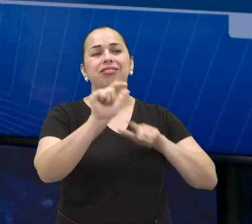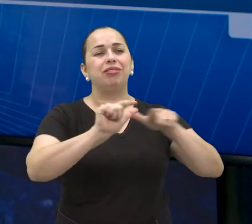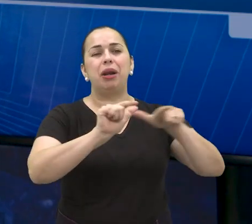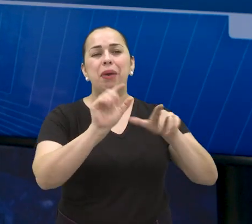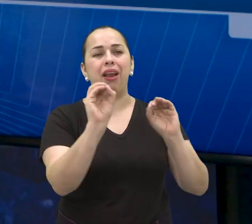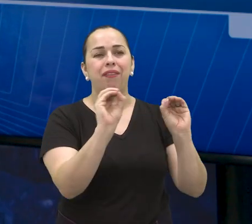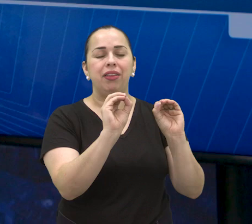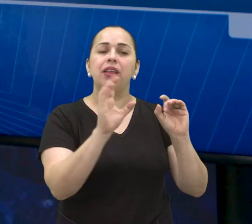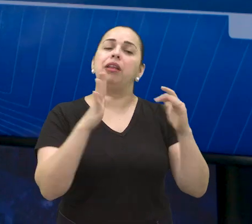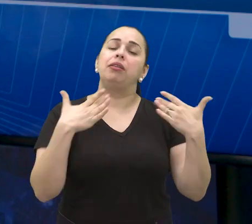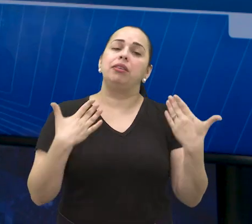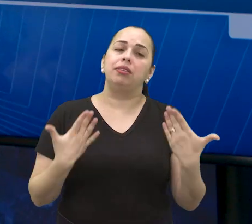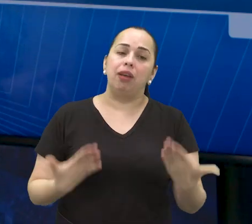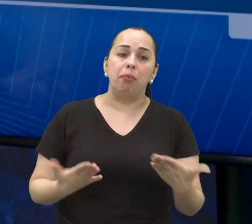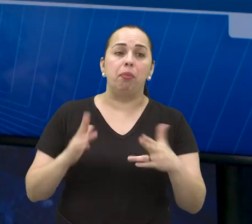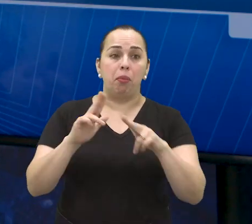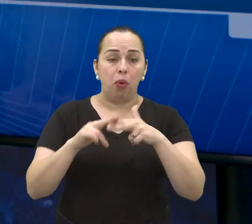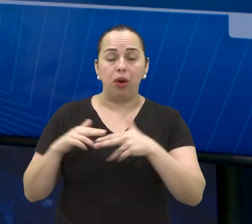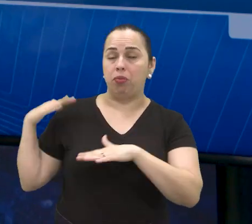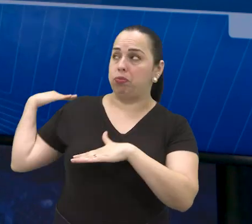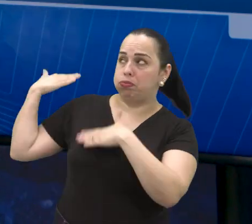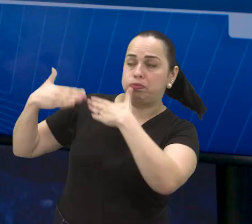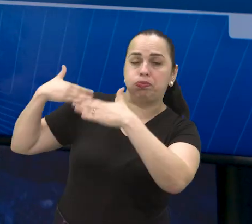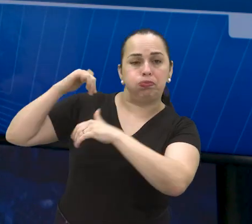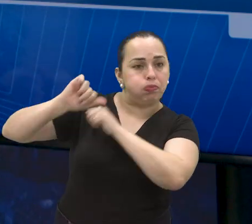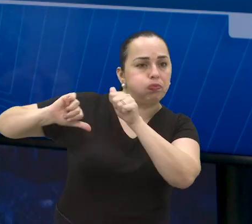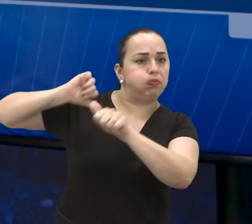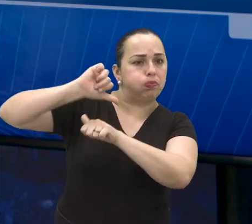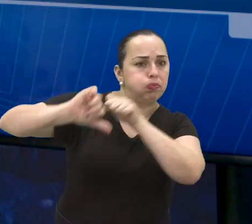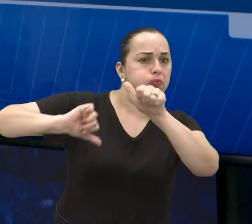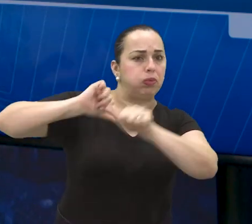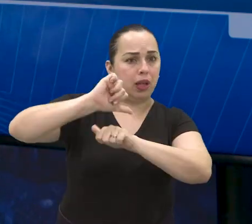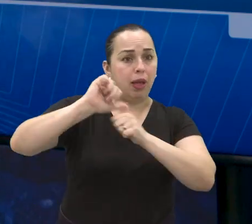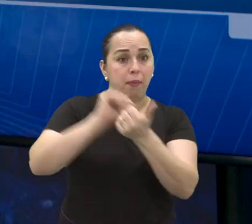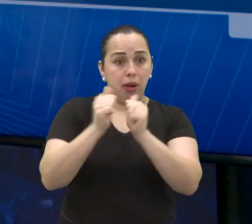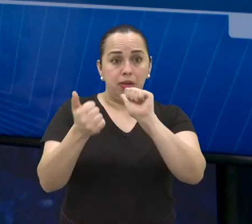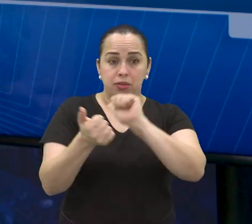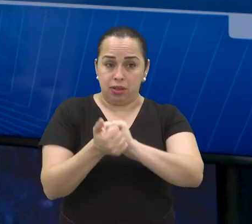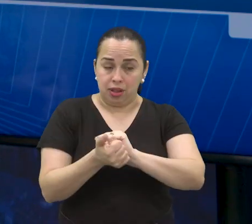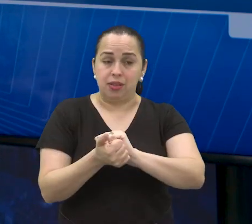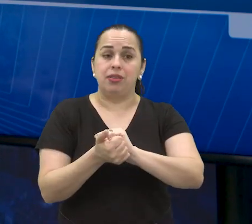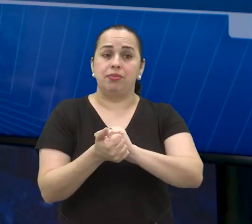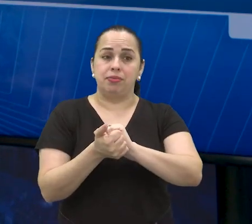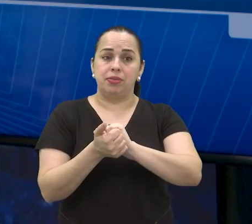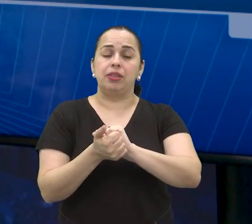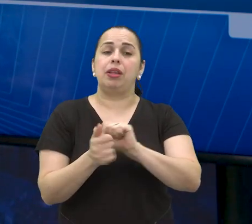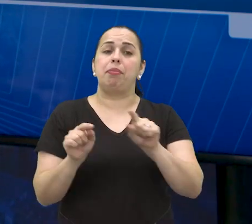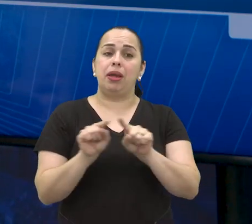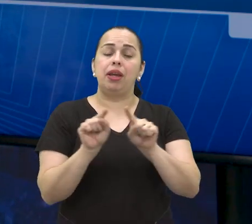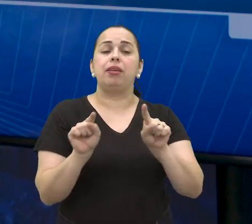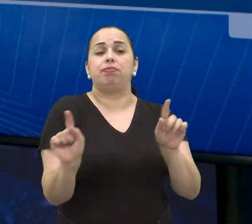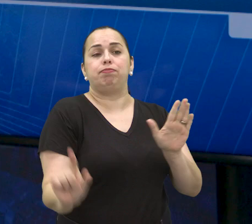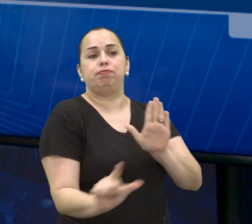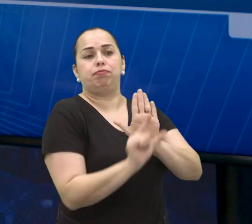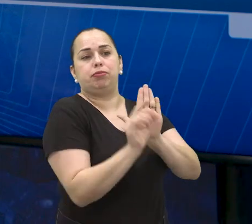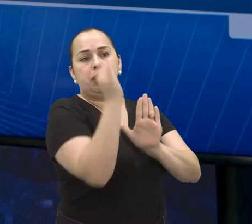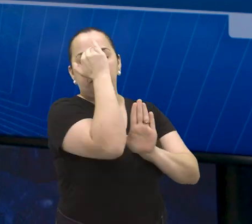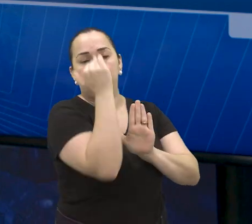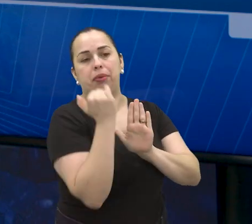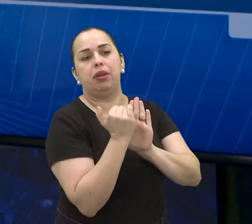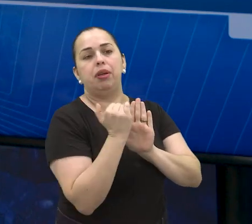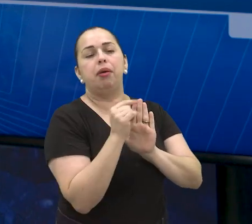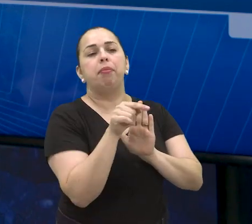importante a gente trazer essa atualização de cultura, essa atualização relacionada às leis, para que as mulheres